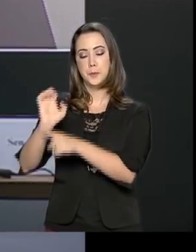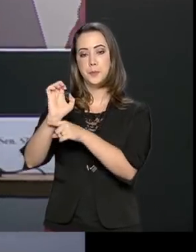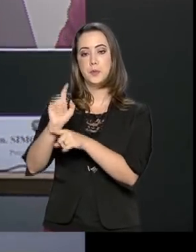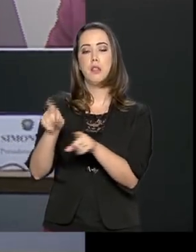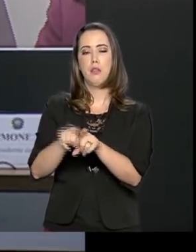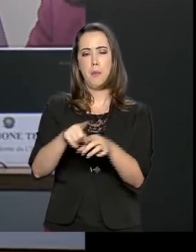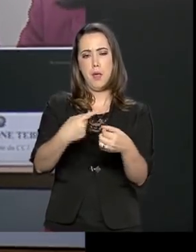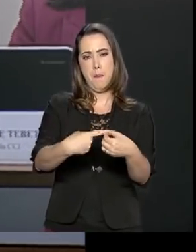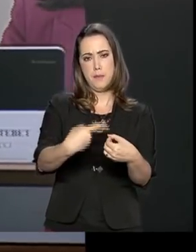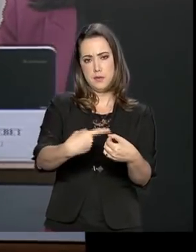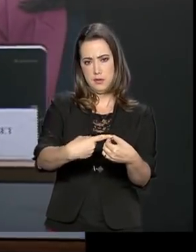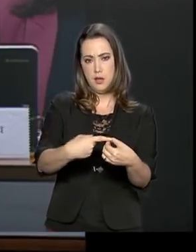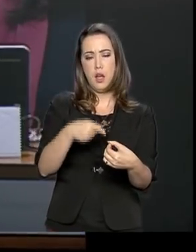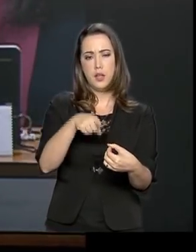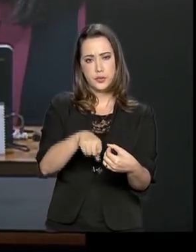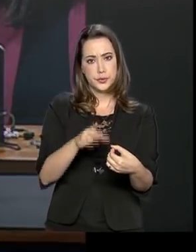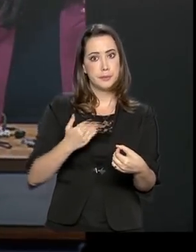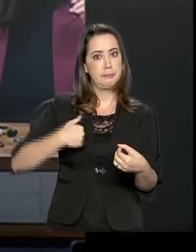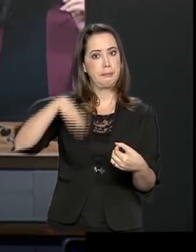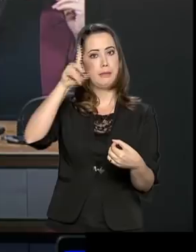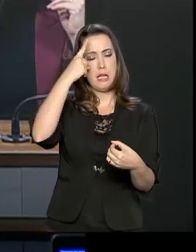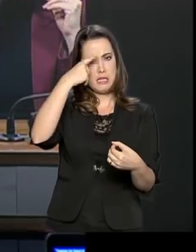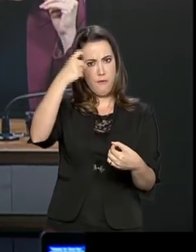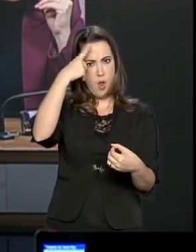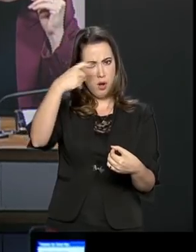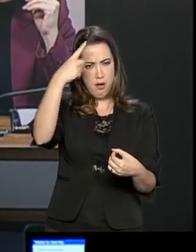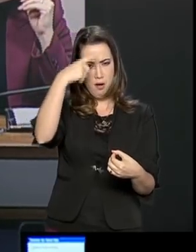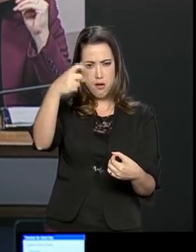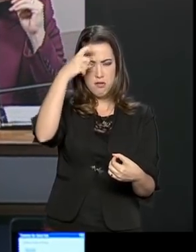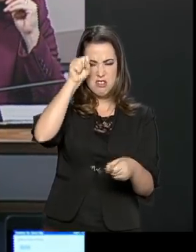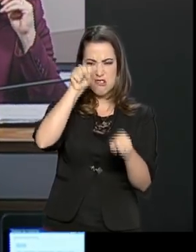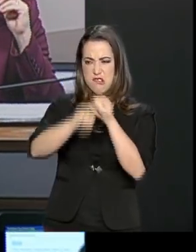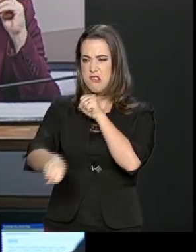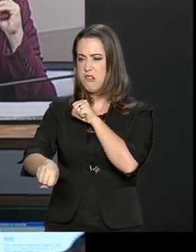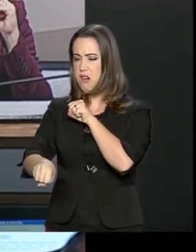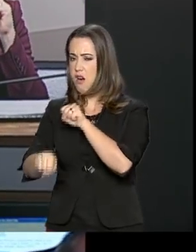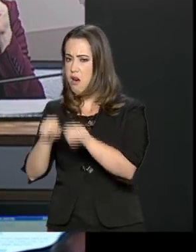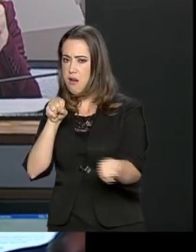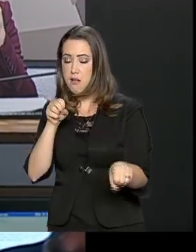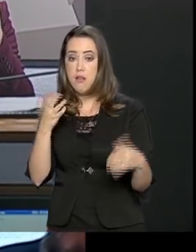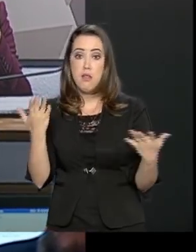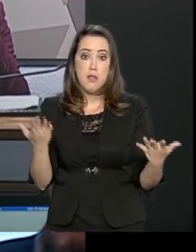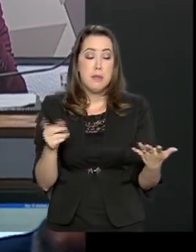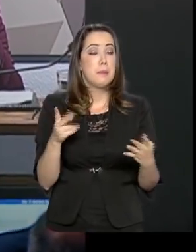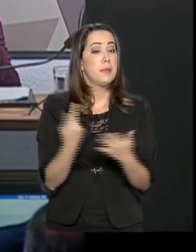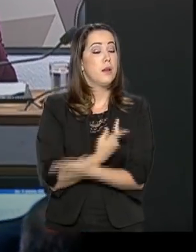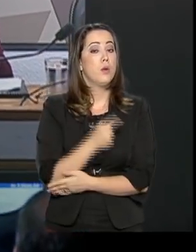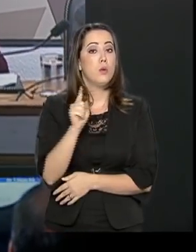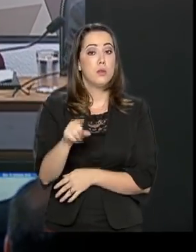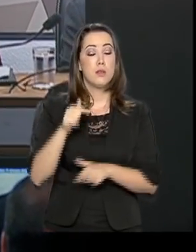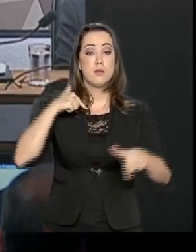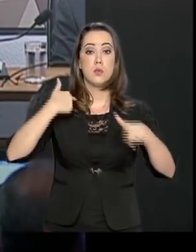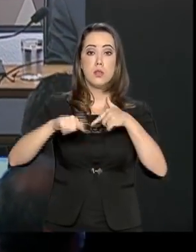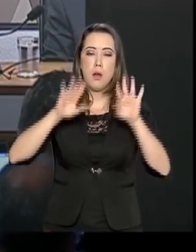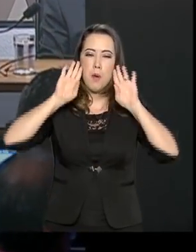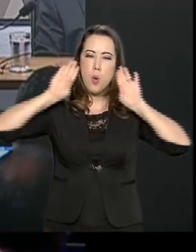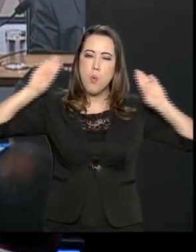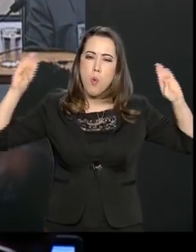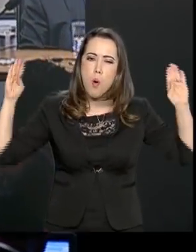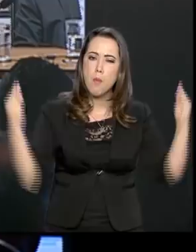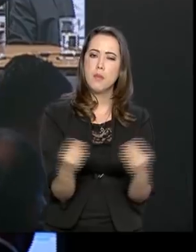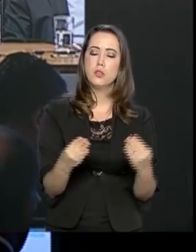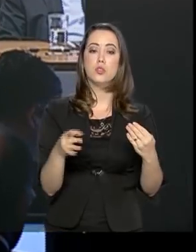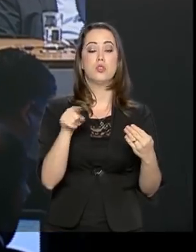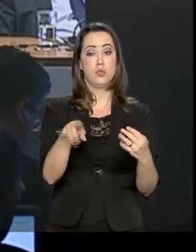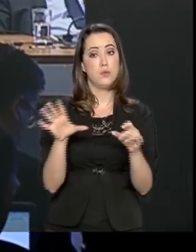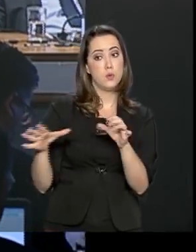o município com elevada incidência de violência, para que haja uma ação consertada entre as forças